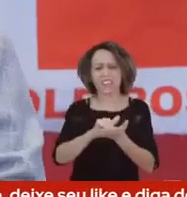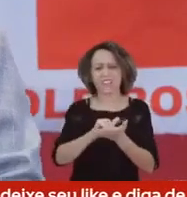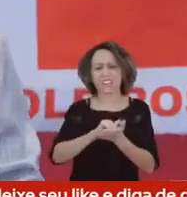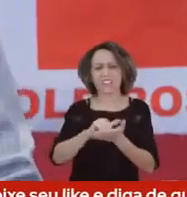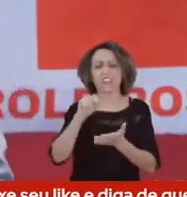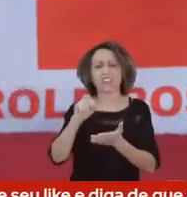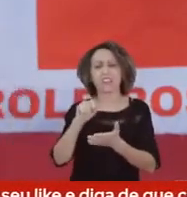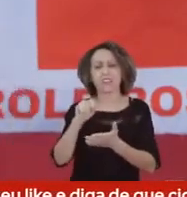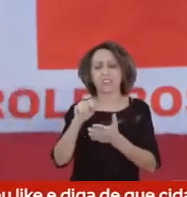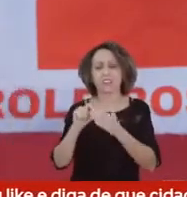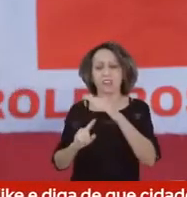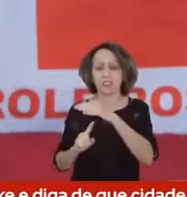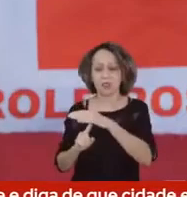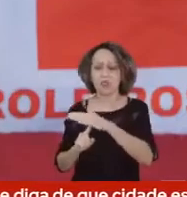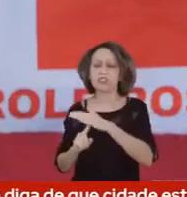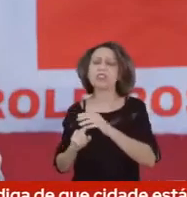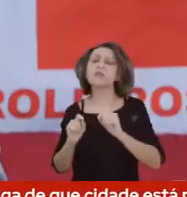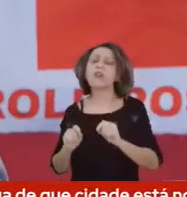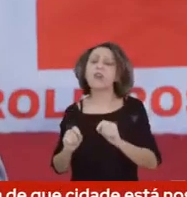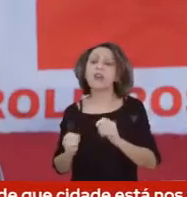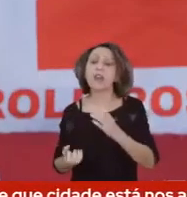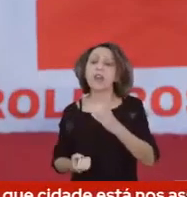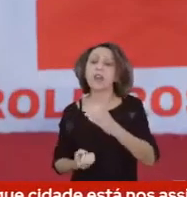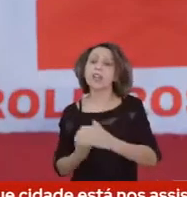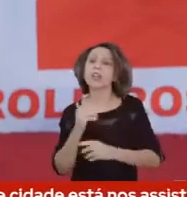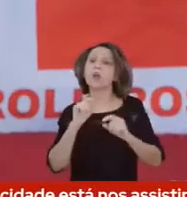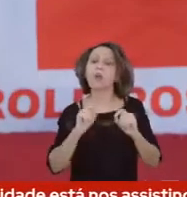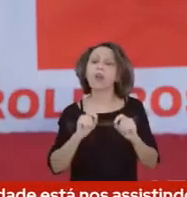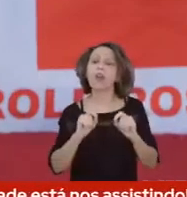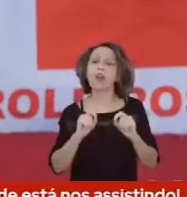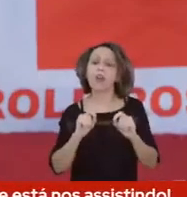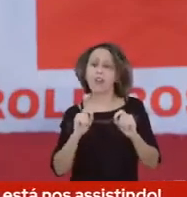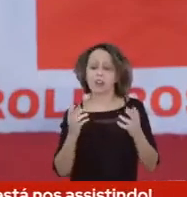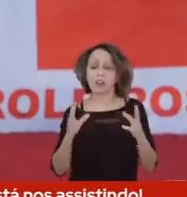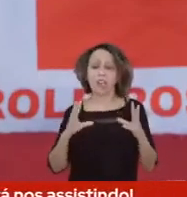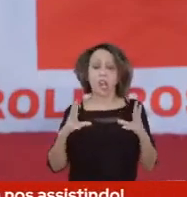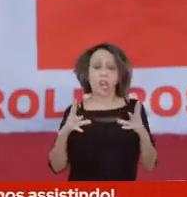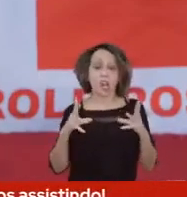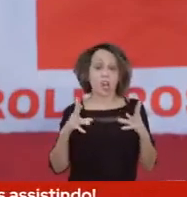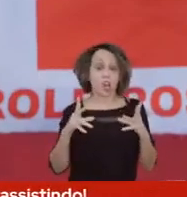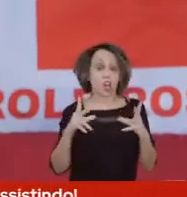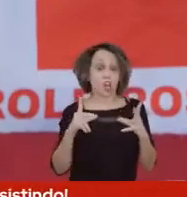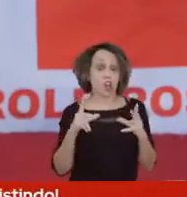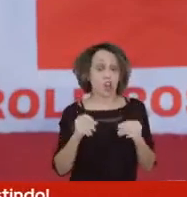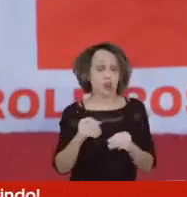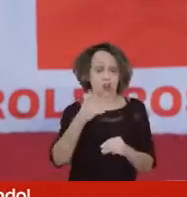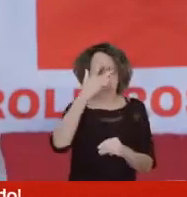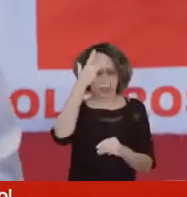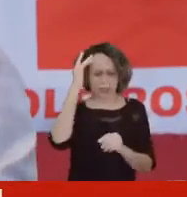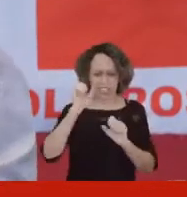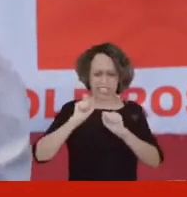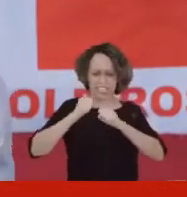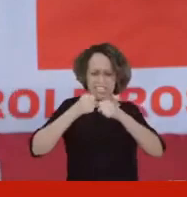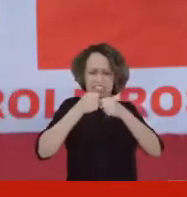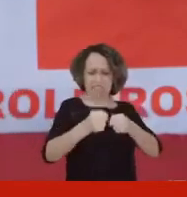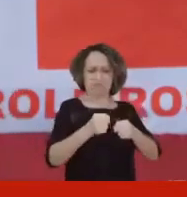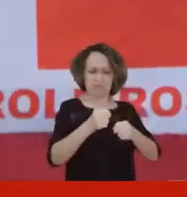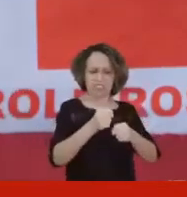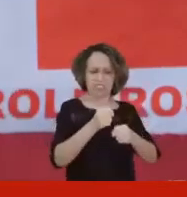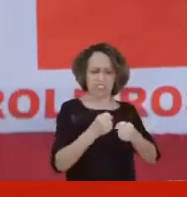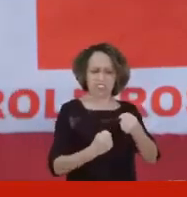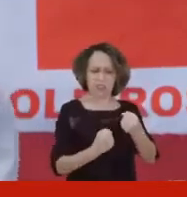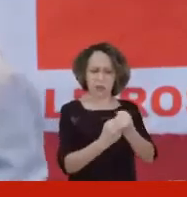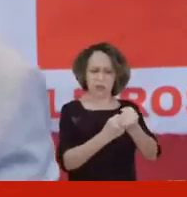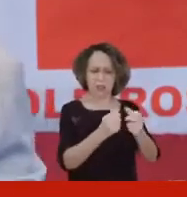criou a imagem de que todos que defendem a Petrobras são corruptos, que os trabalhadores são